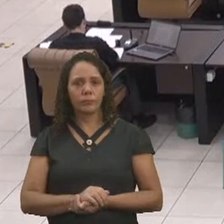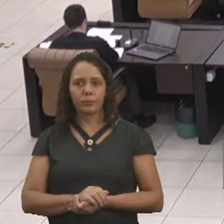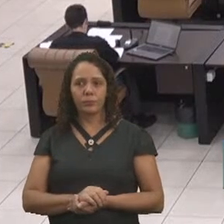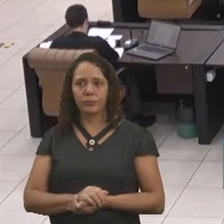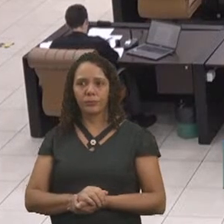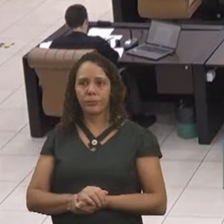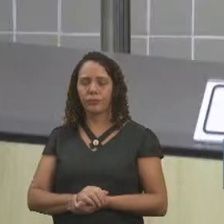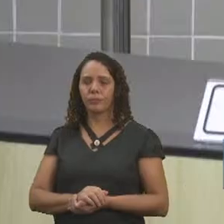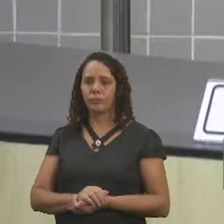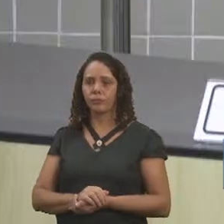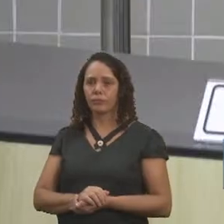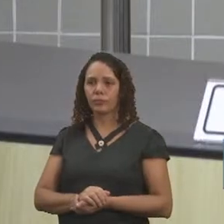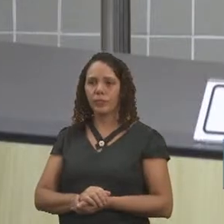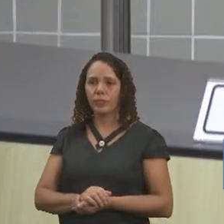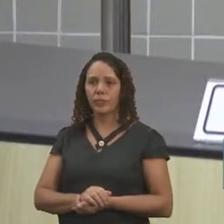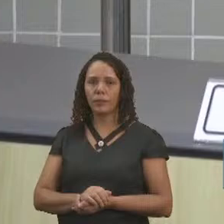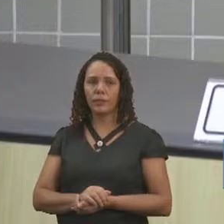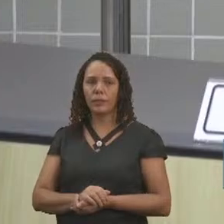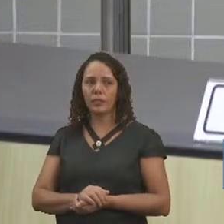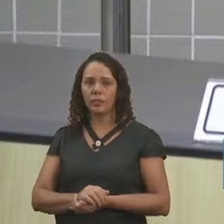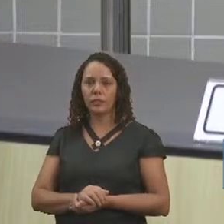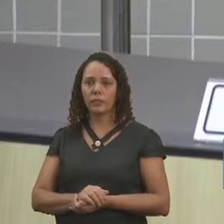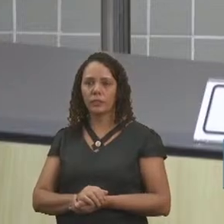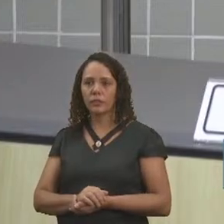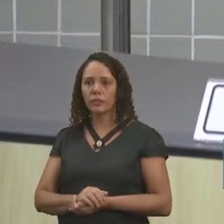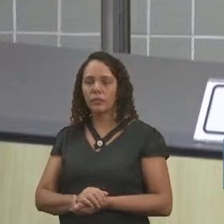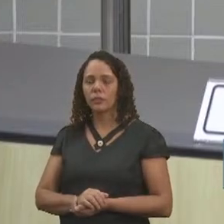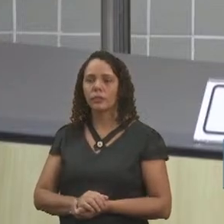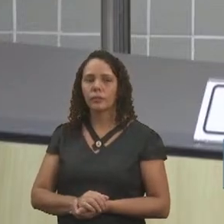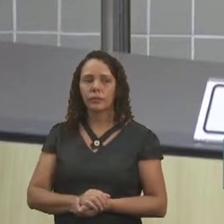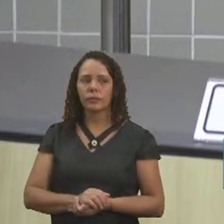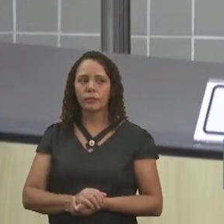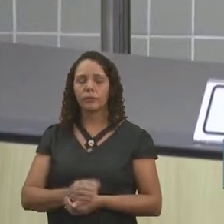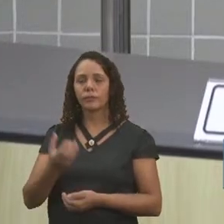Essas operações de crédito, ela